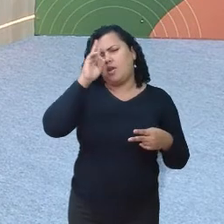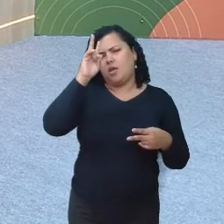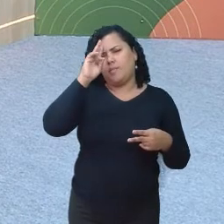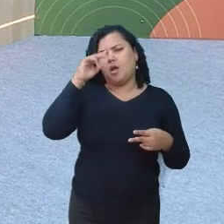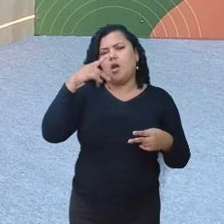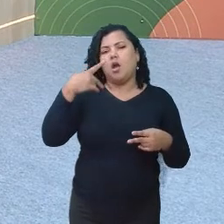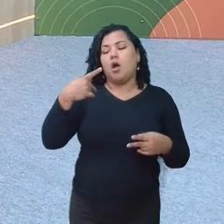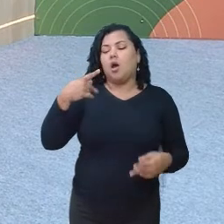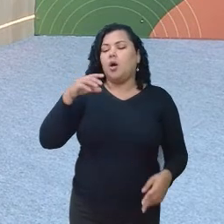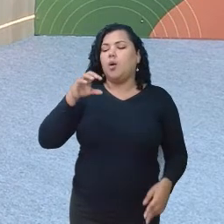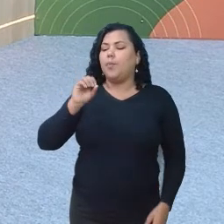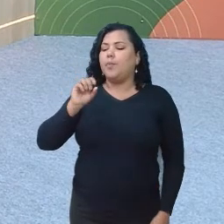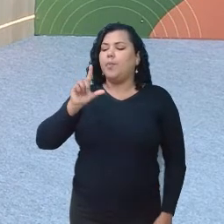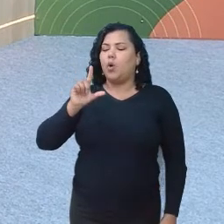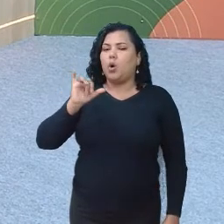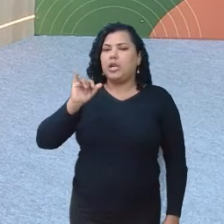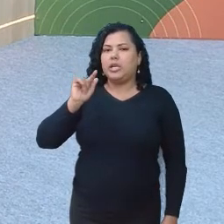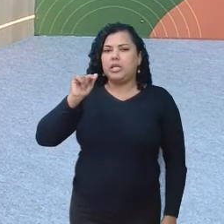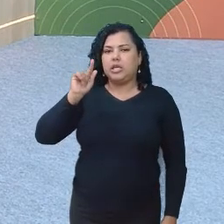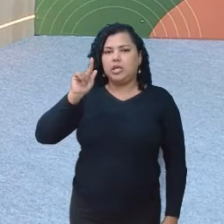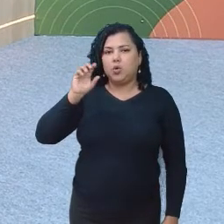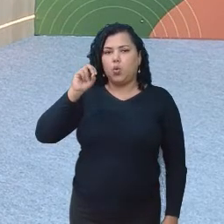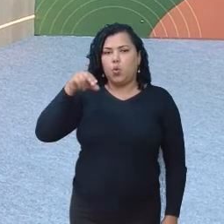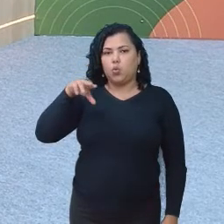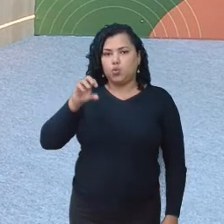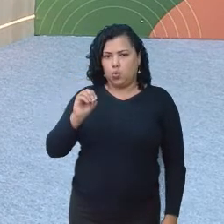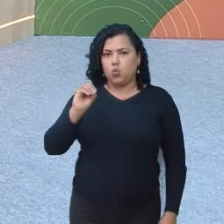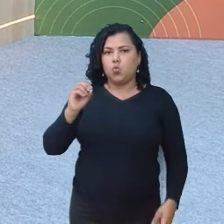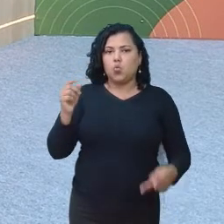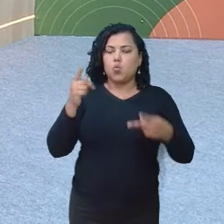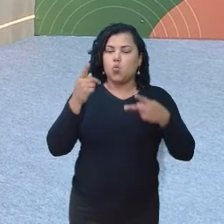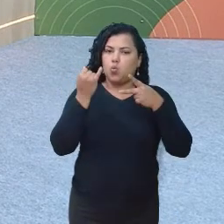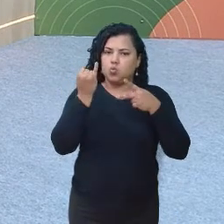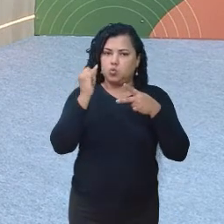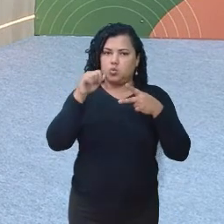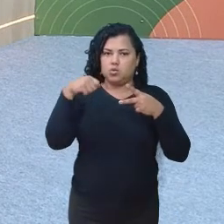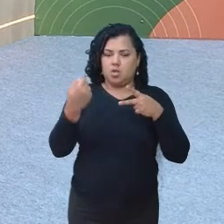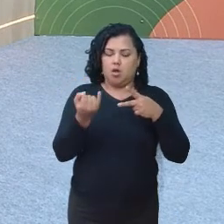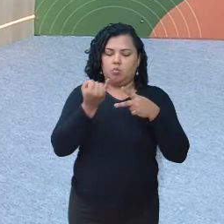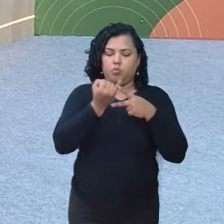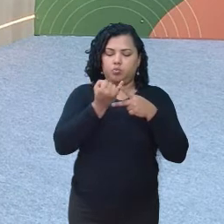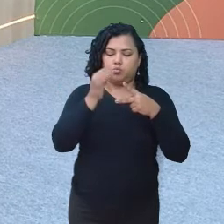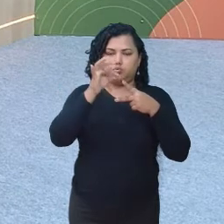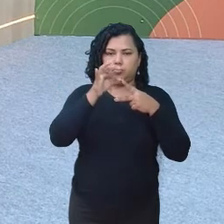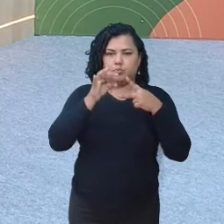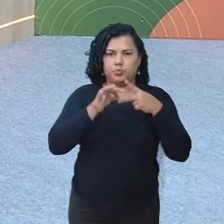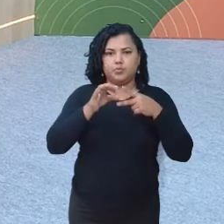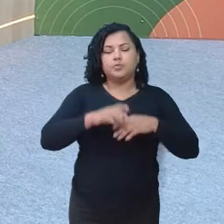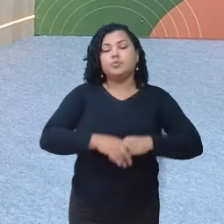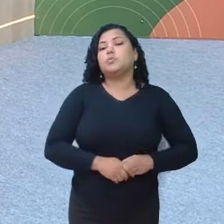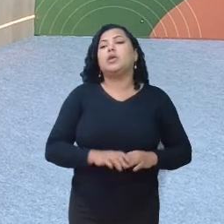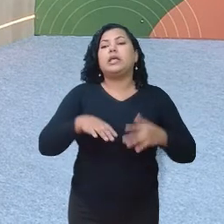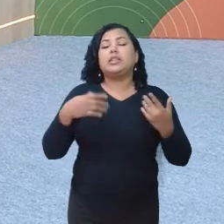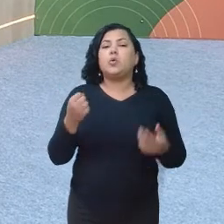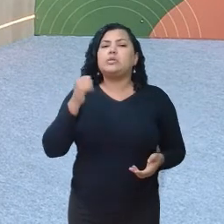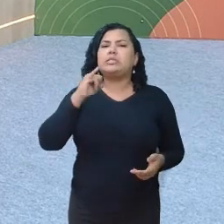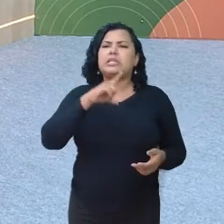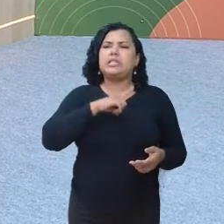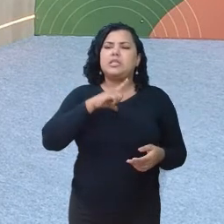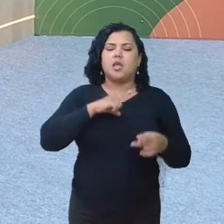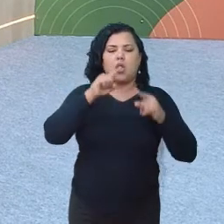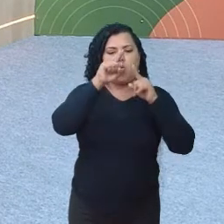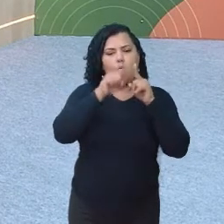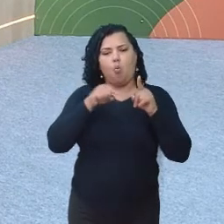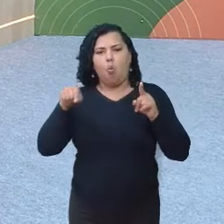a figura poligonal fechada, como a gente conhece, se ela tem 4 lados, ela também possui 4 ângulos, tá